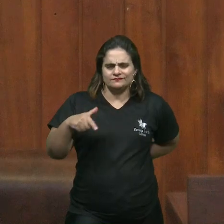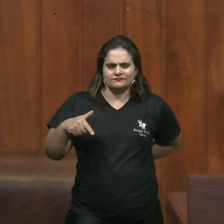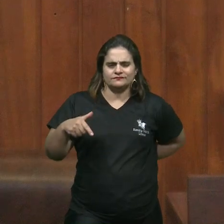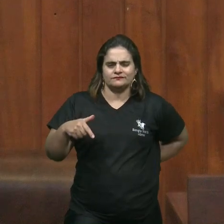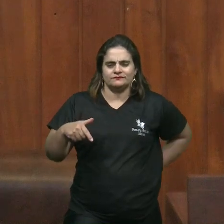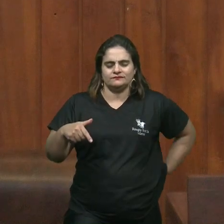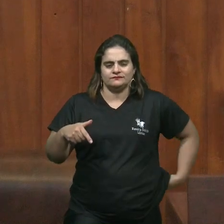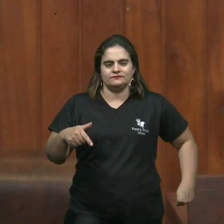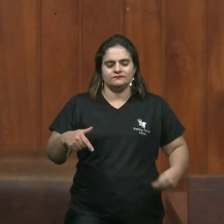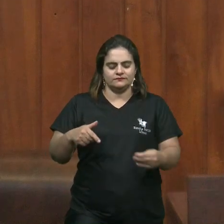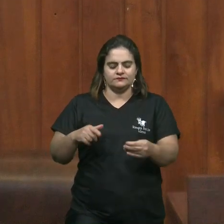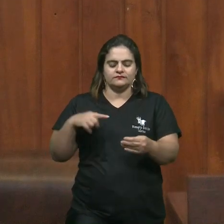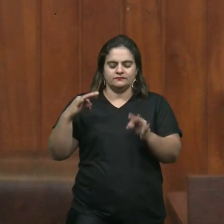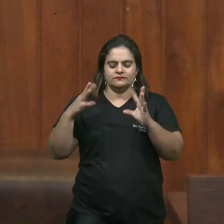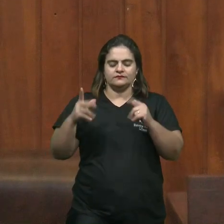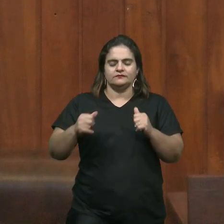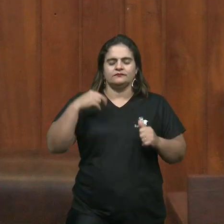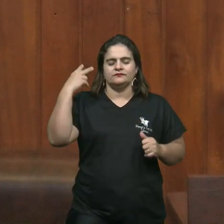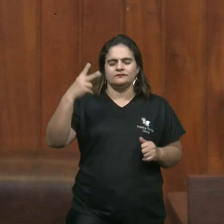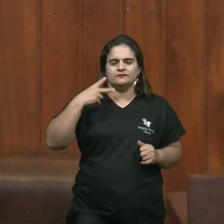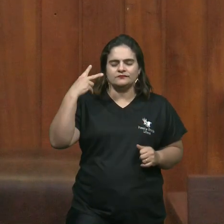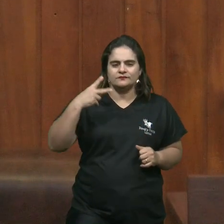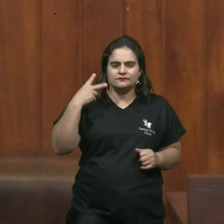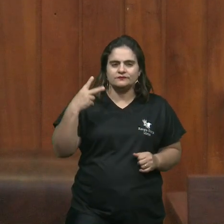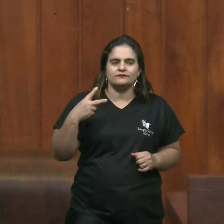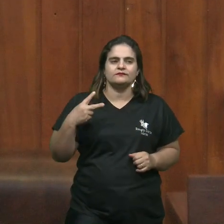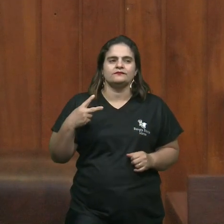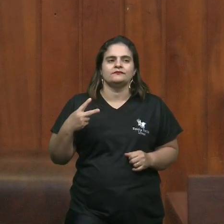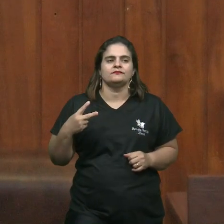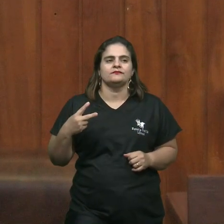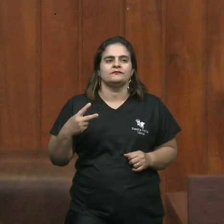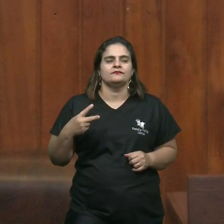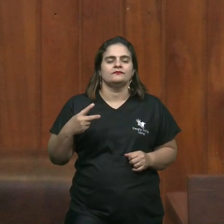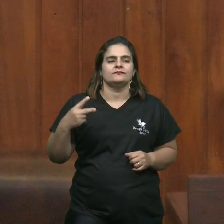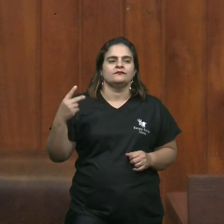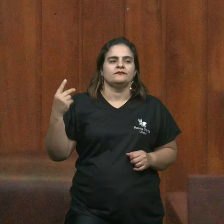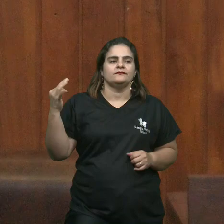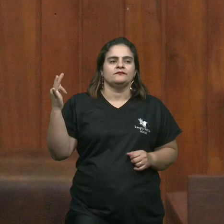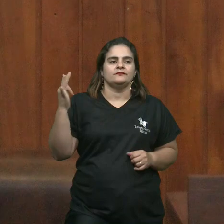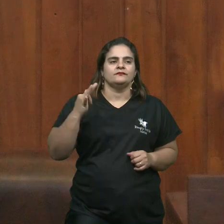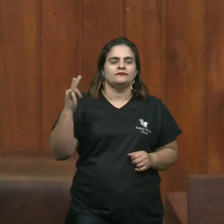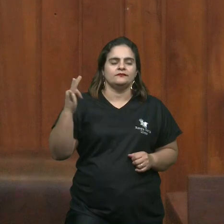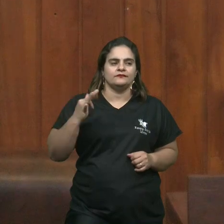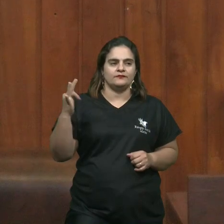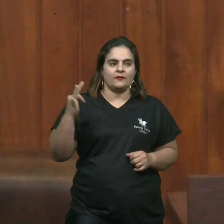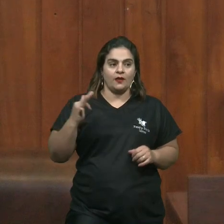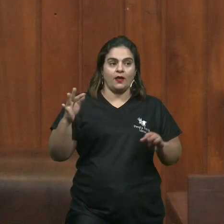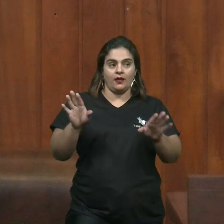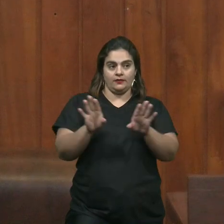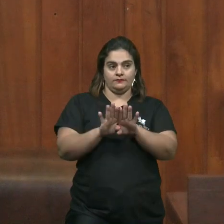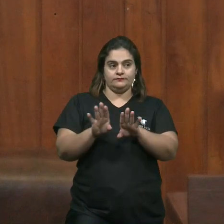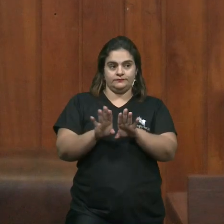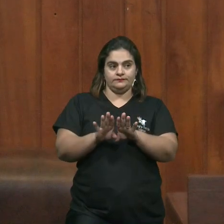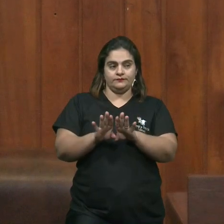nessa casa, todos os vereadores, vereador, agente federal, Júnior Fefe, também,